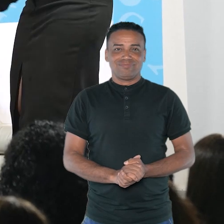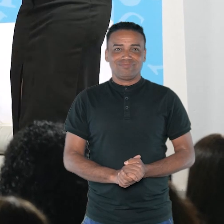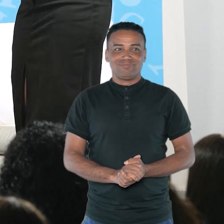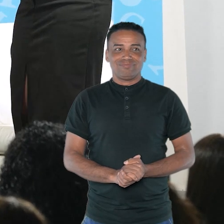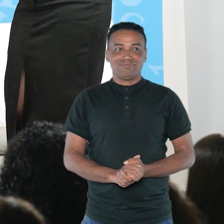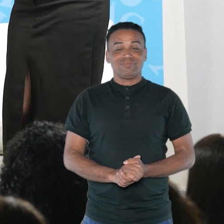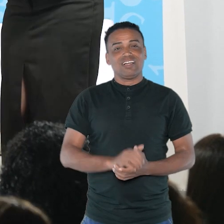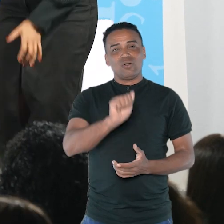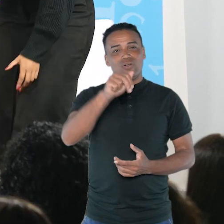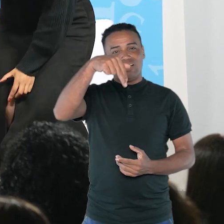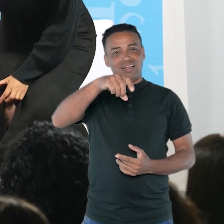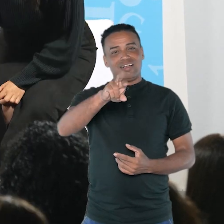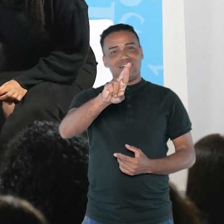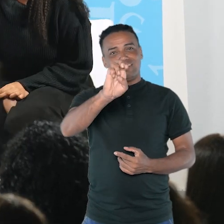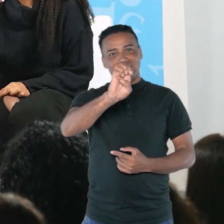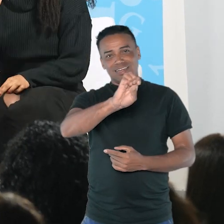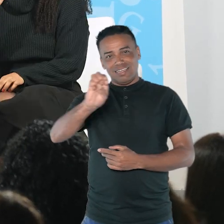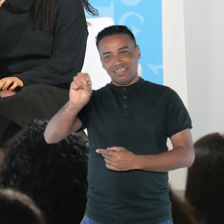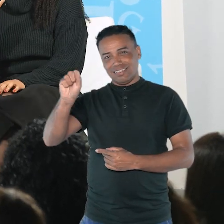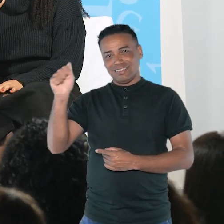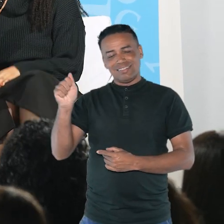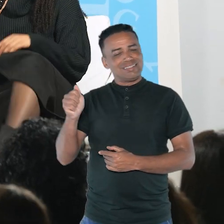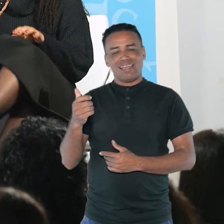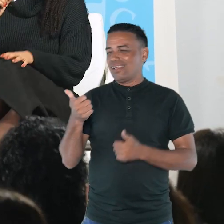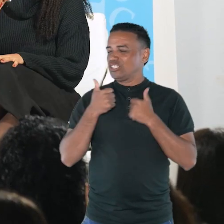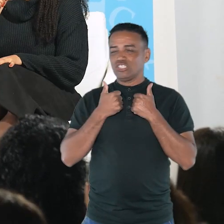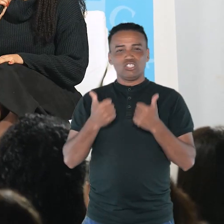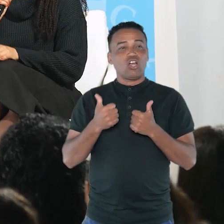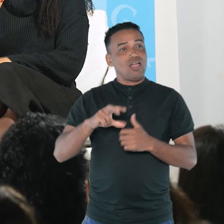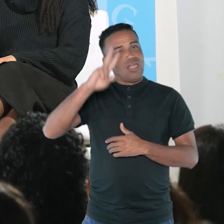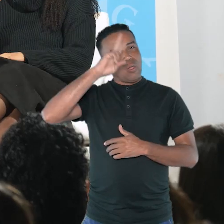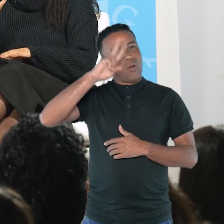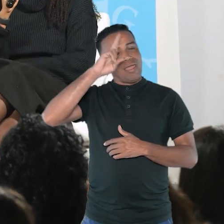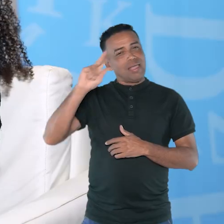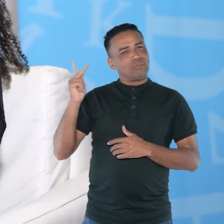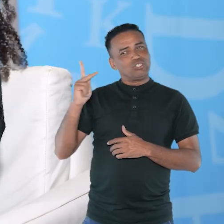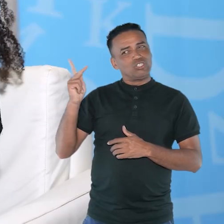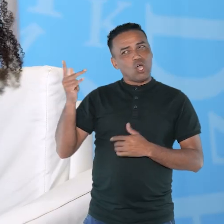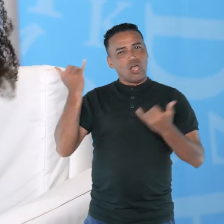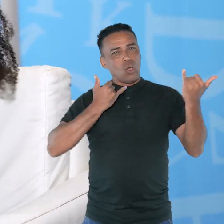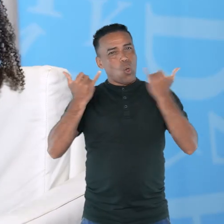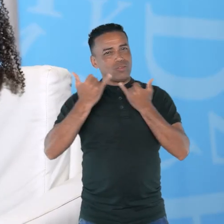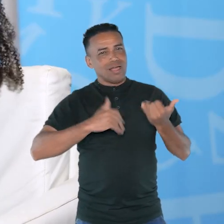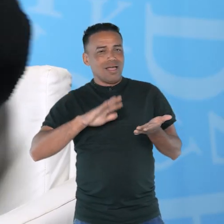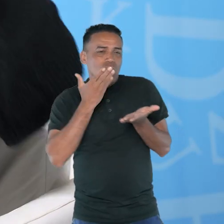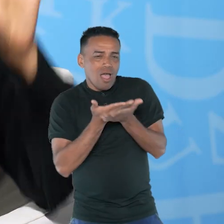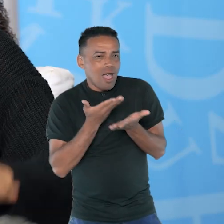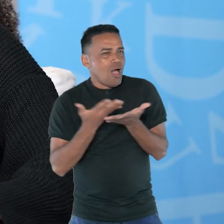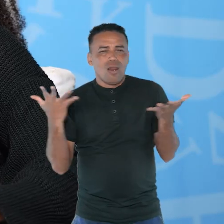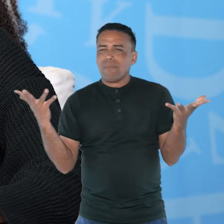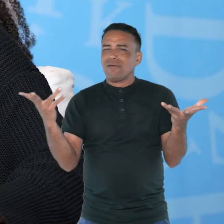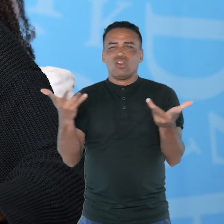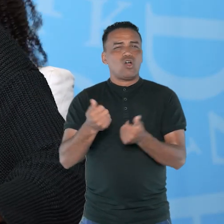E aí, Andressa, ele é sensacional, viu? Ele é Gente, muito que legal. joia aqui. É Eu muito lembro até de história dele contando na aula, gente. Era uma aula